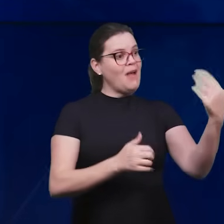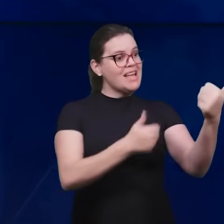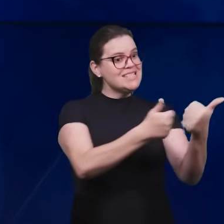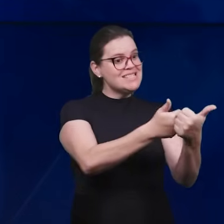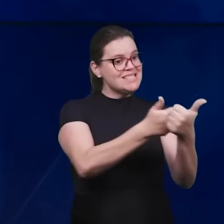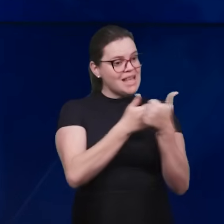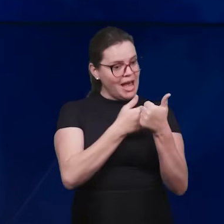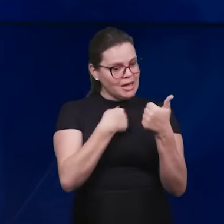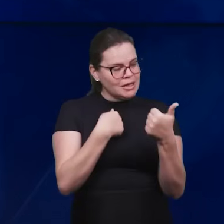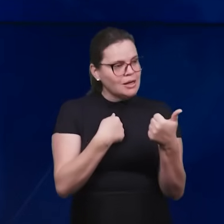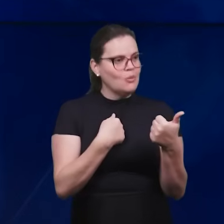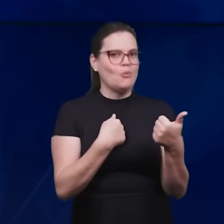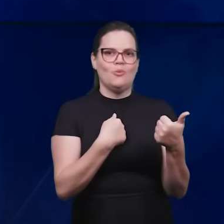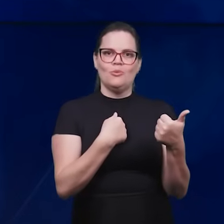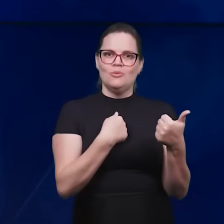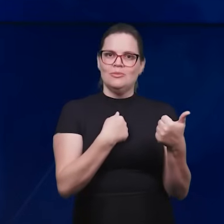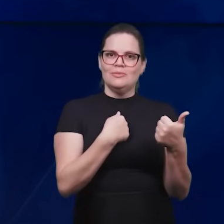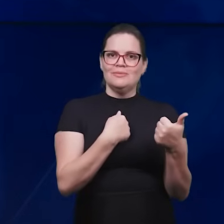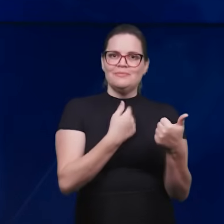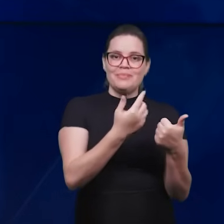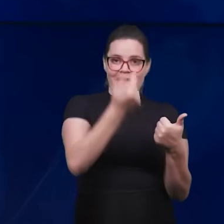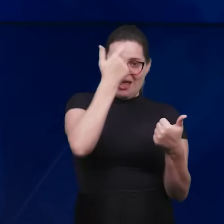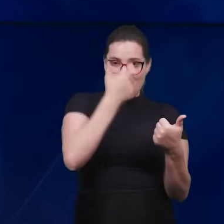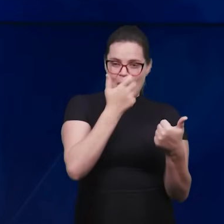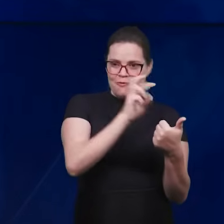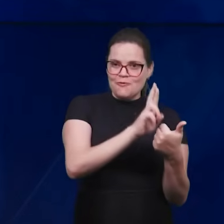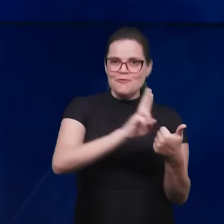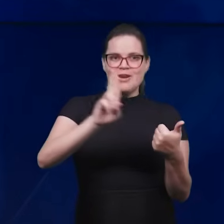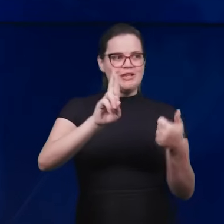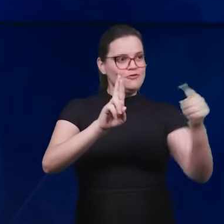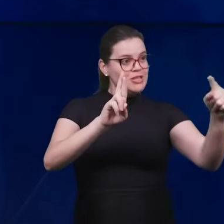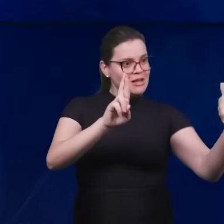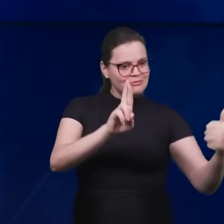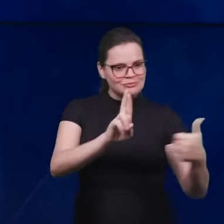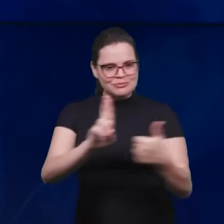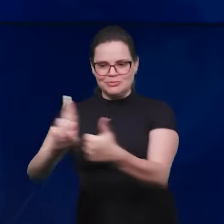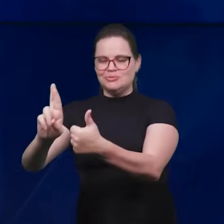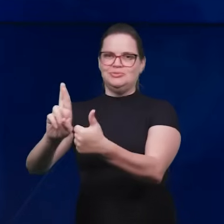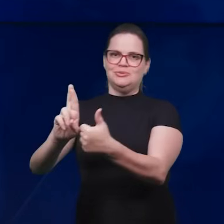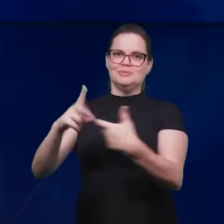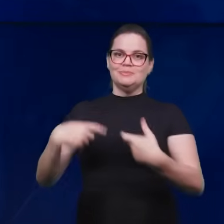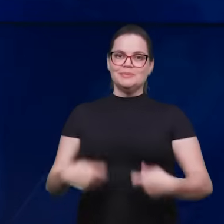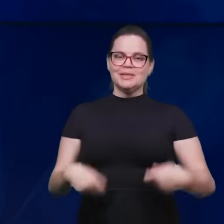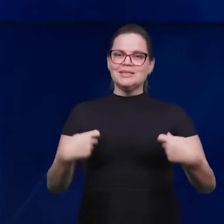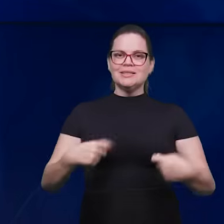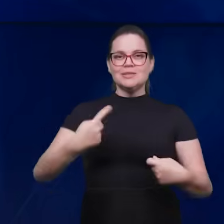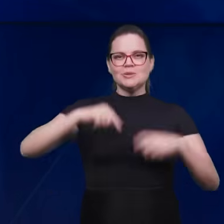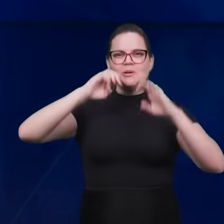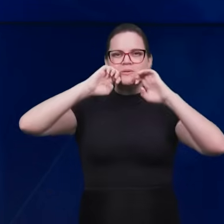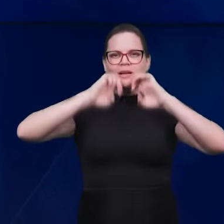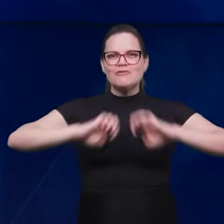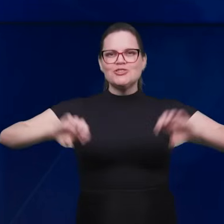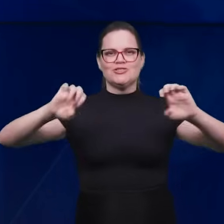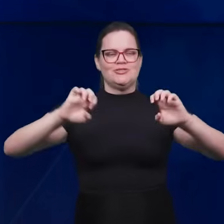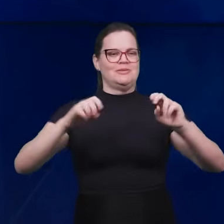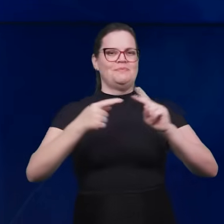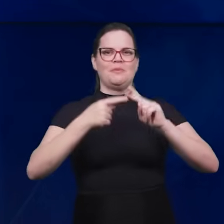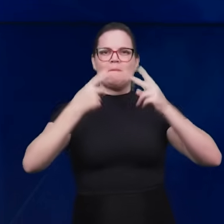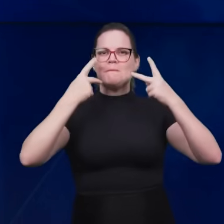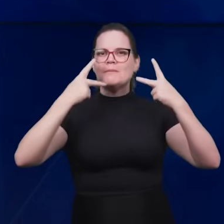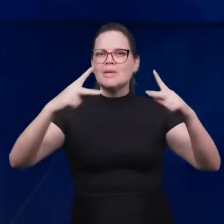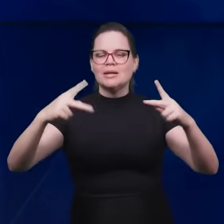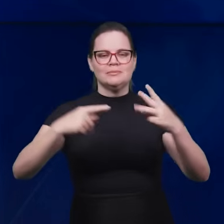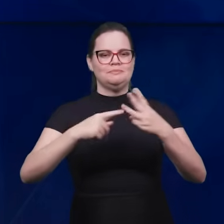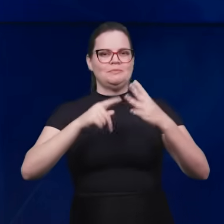me seguirem. Ou seja, o evangelho que pregamos, que vivemos, não é aquele que o homem vai à